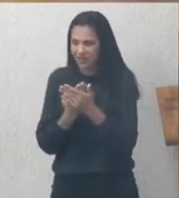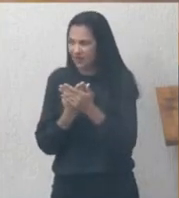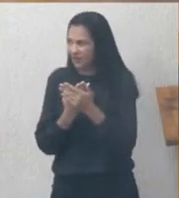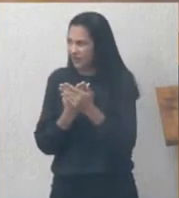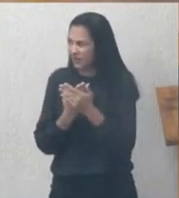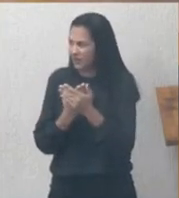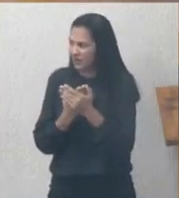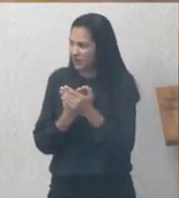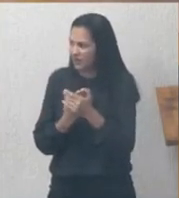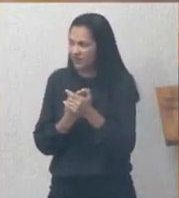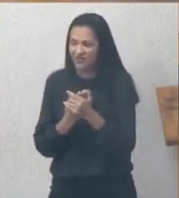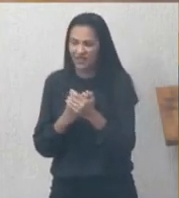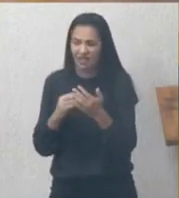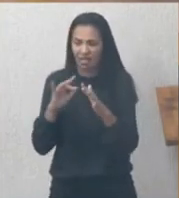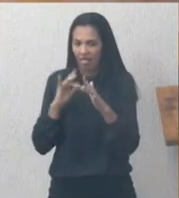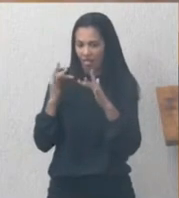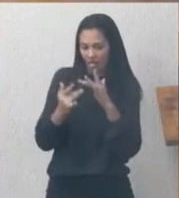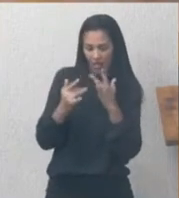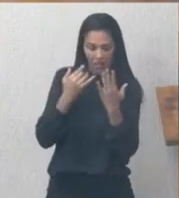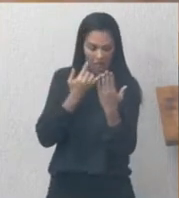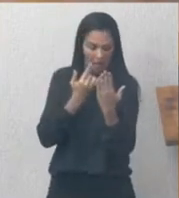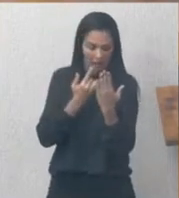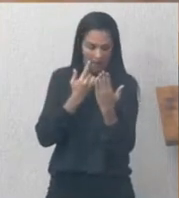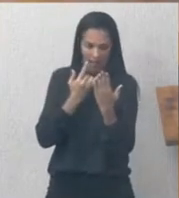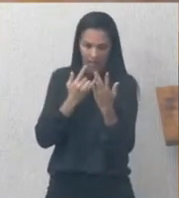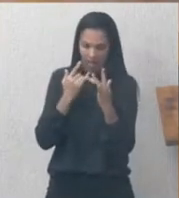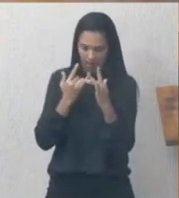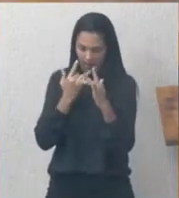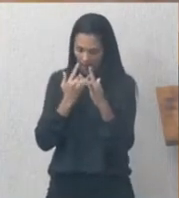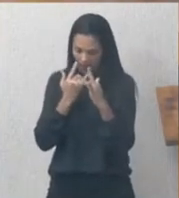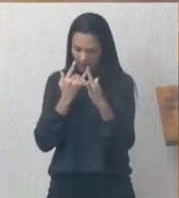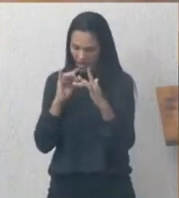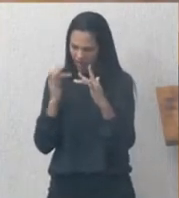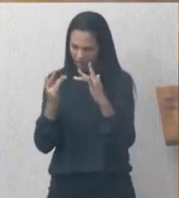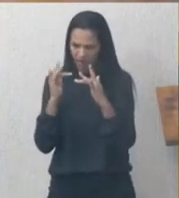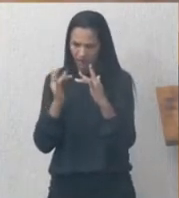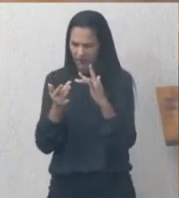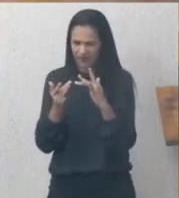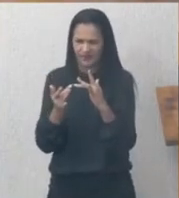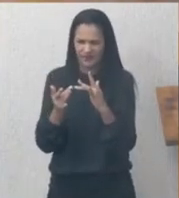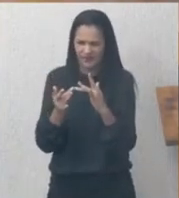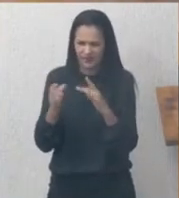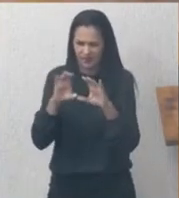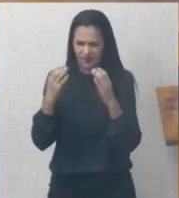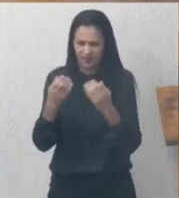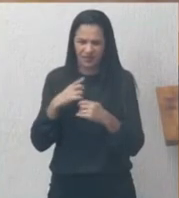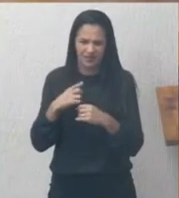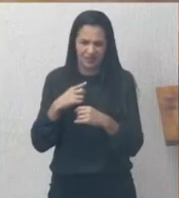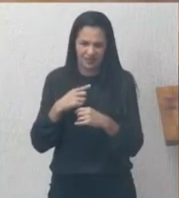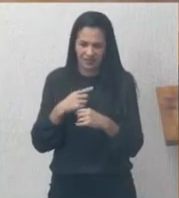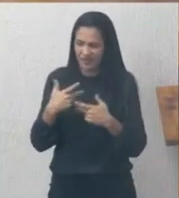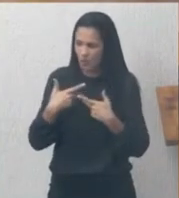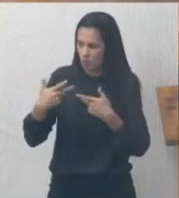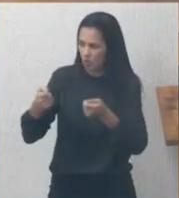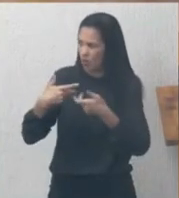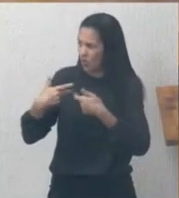tinder Vai lá procurar vai lá ent tá no YouTube Tem tantas situações fora tem congressos de fora do país graças a Deus muitos eu sou convidado